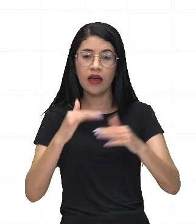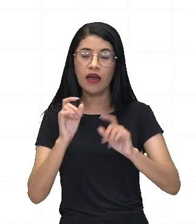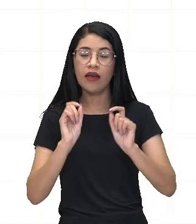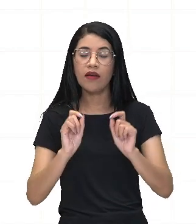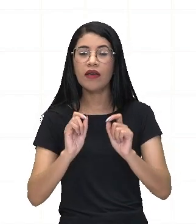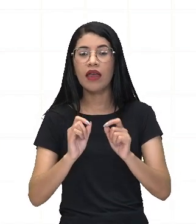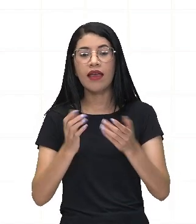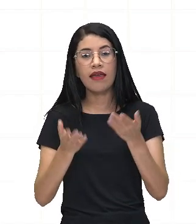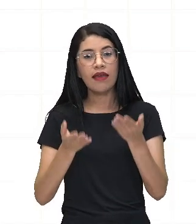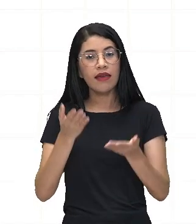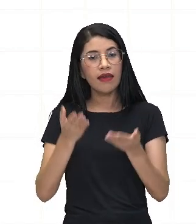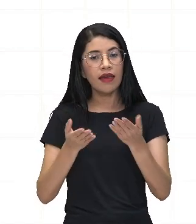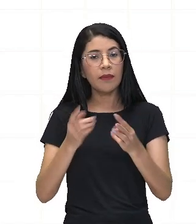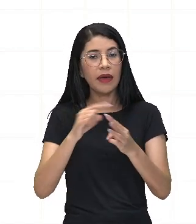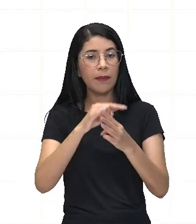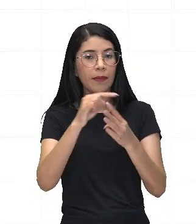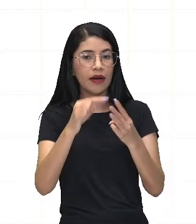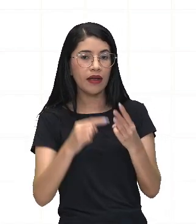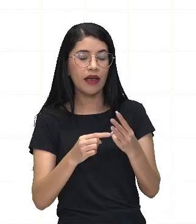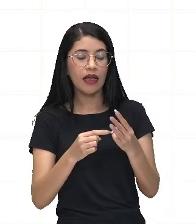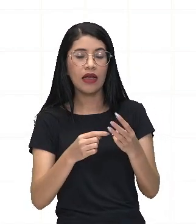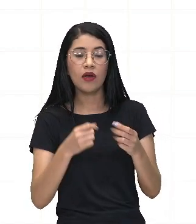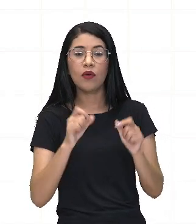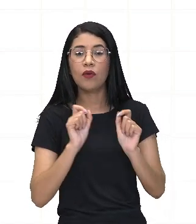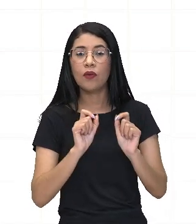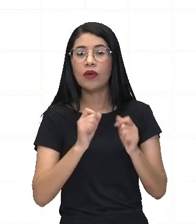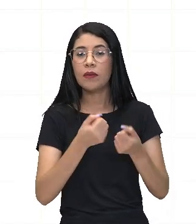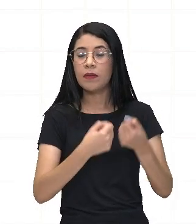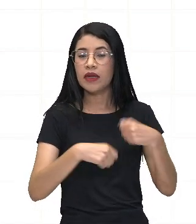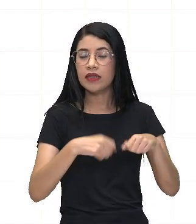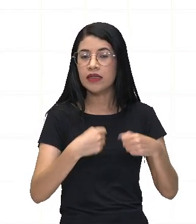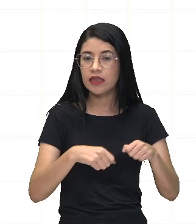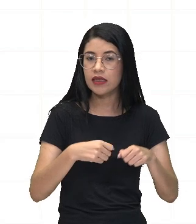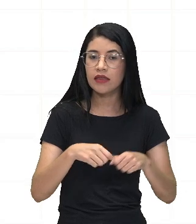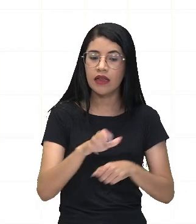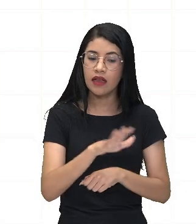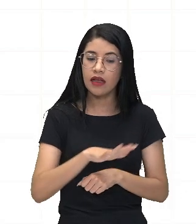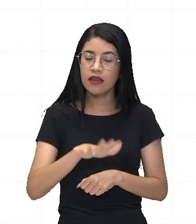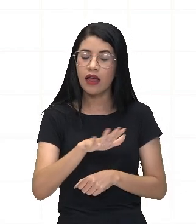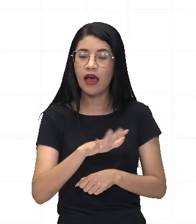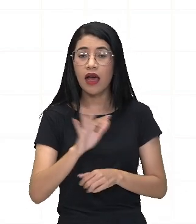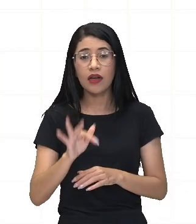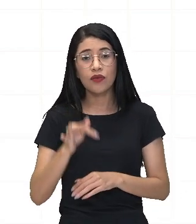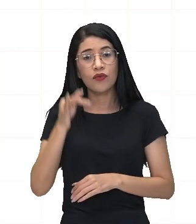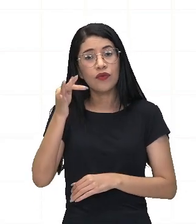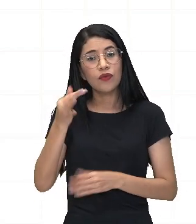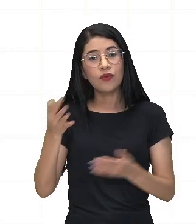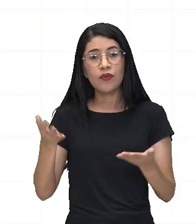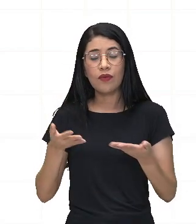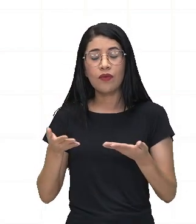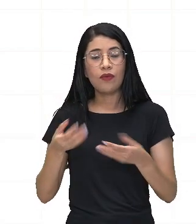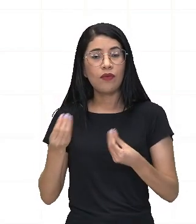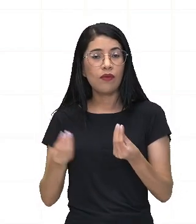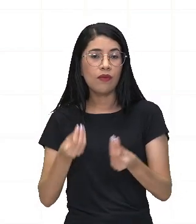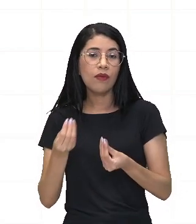de um equilíbrio entre as necessidades presentes, né, e as futuras, garantindo que as gerações